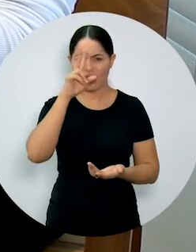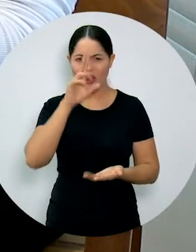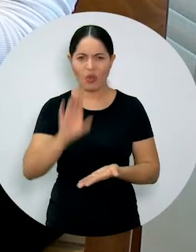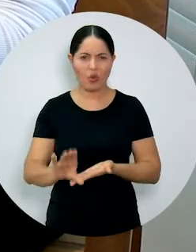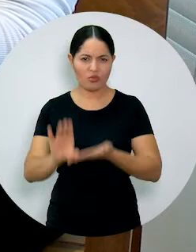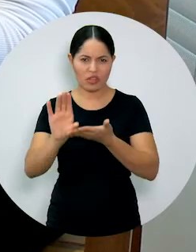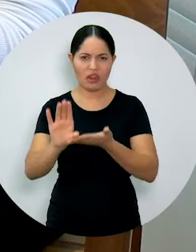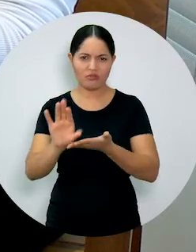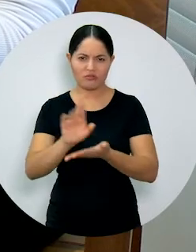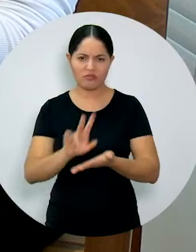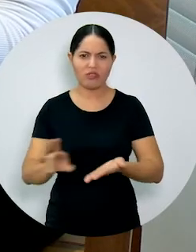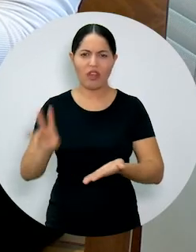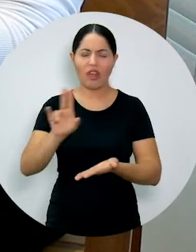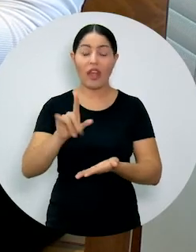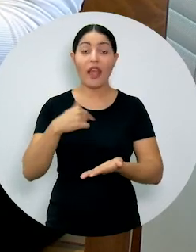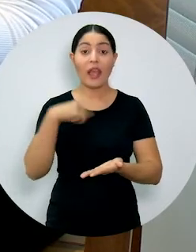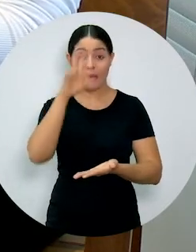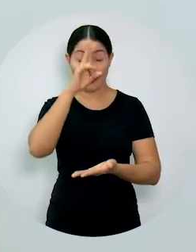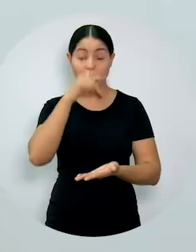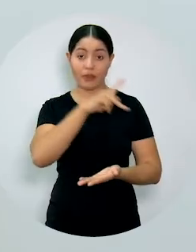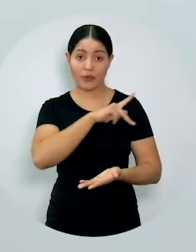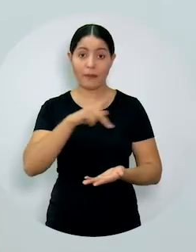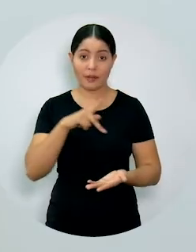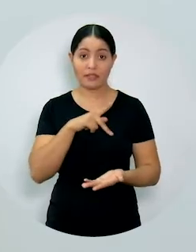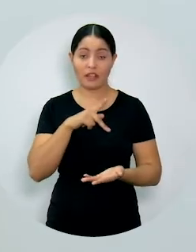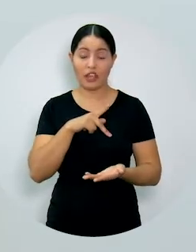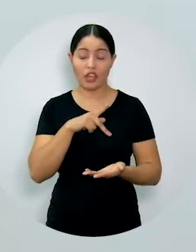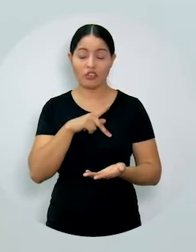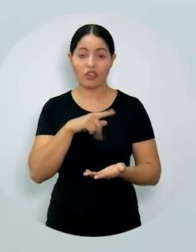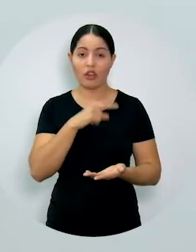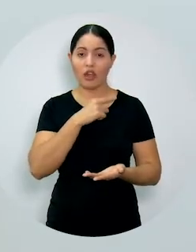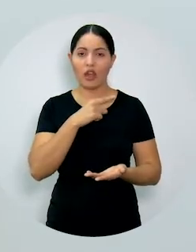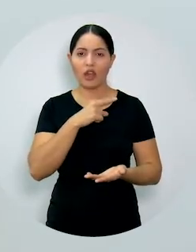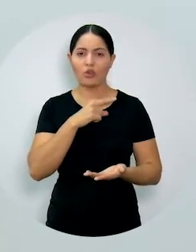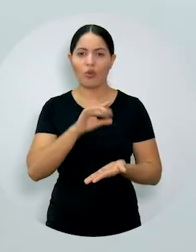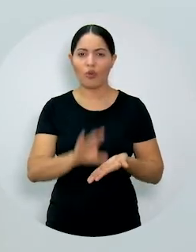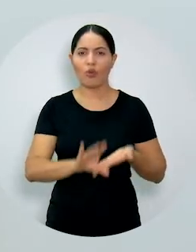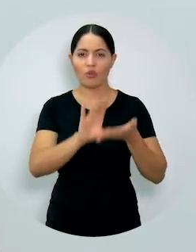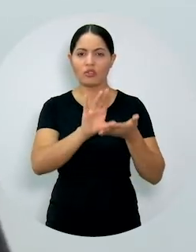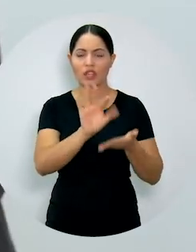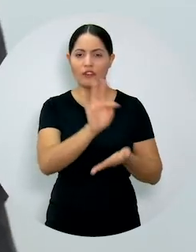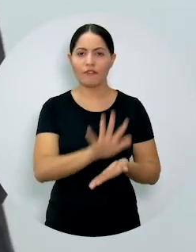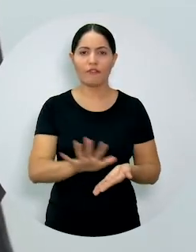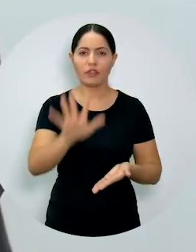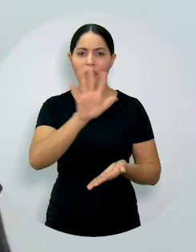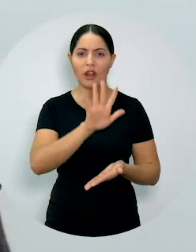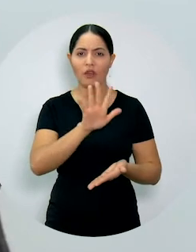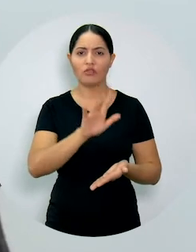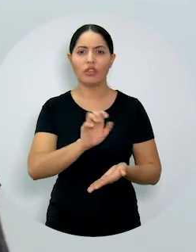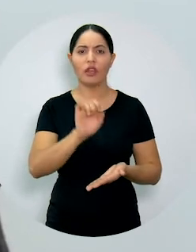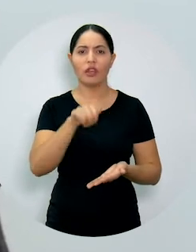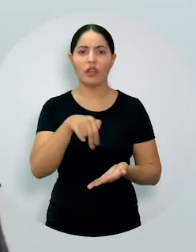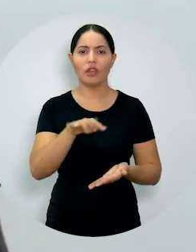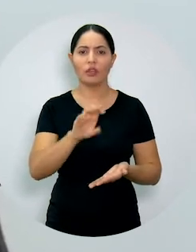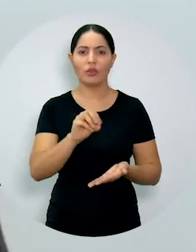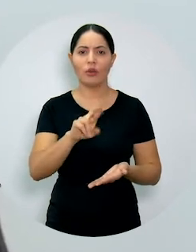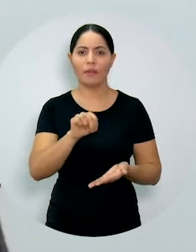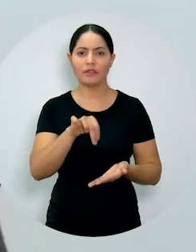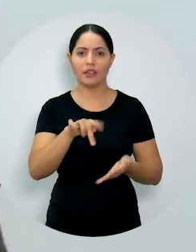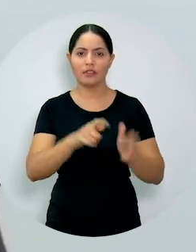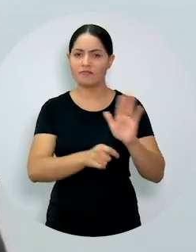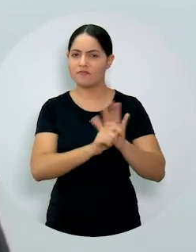fui presidente do Conselho Federal de Entorpecentes, tinha lá, na minha época de 1978, presidente do Conselho Federal de